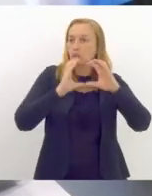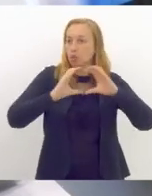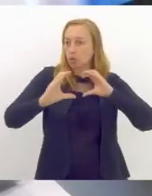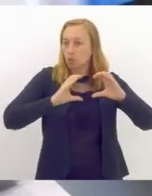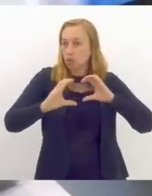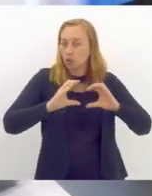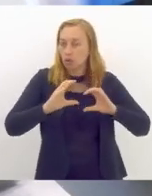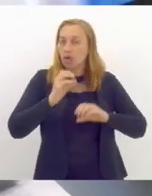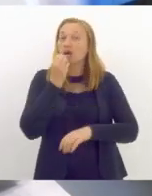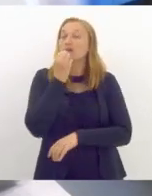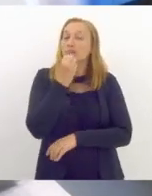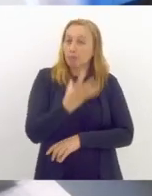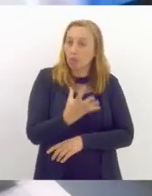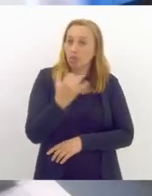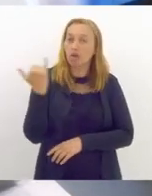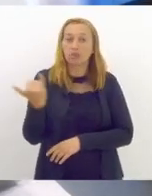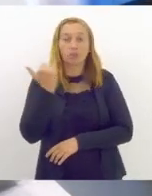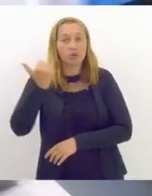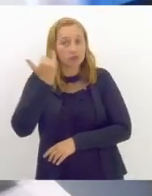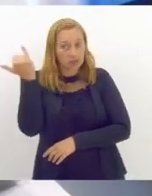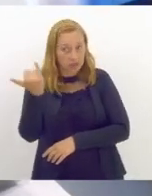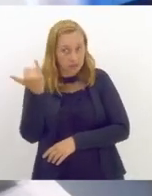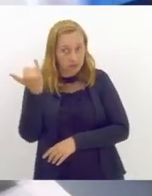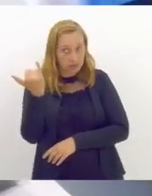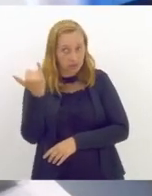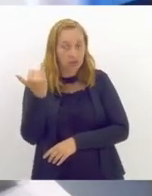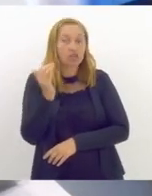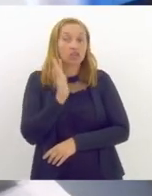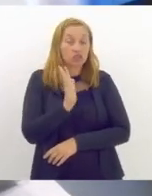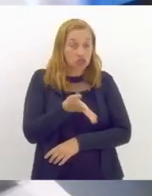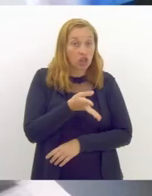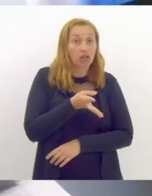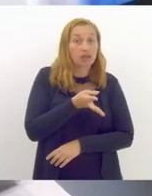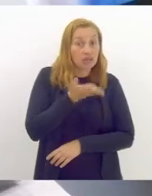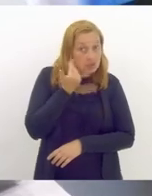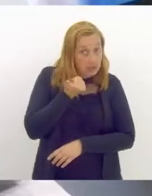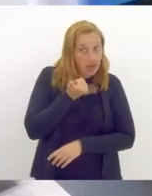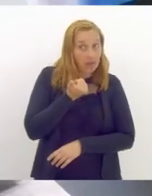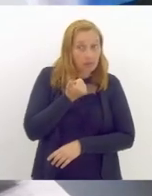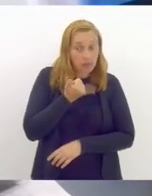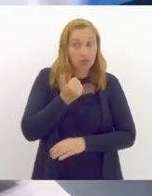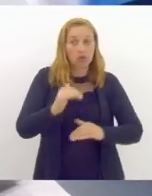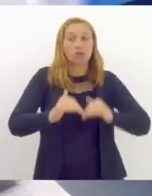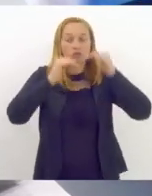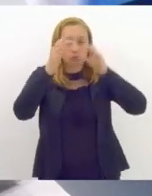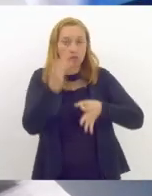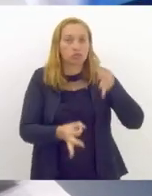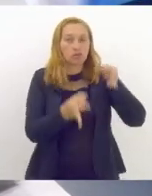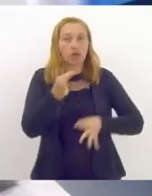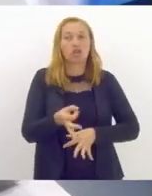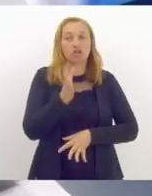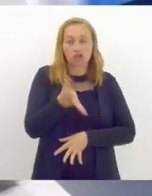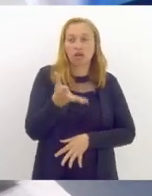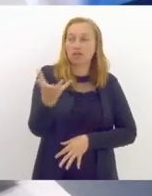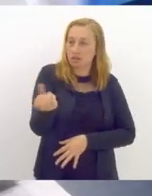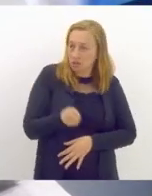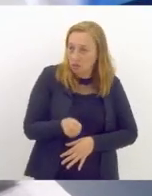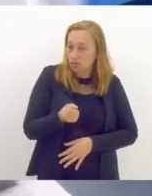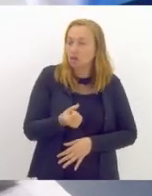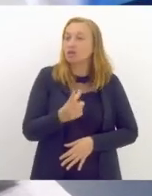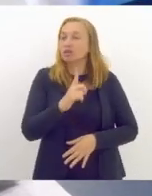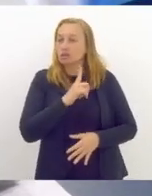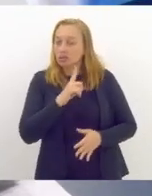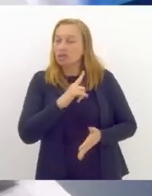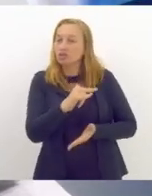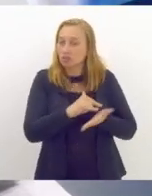é bem essencial ele já reconheceu isso e o Supremo já catou tem um termo de